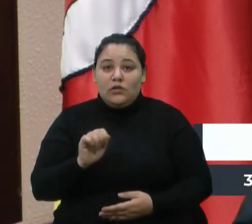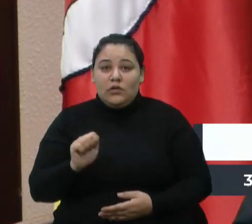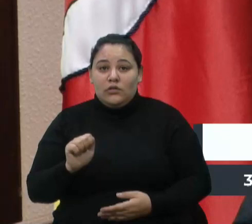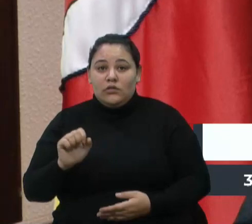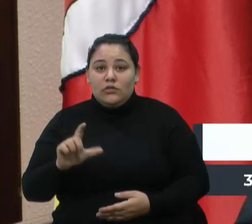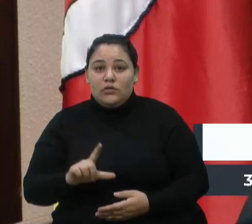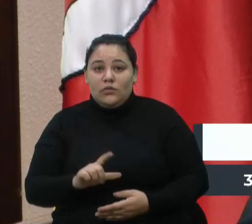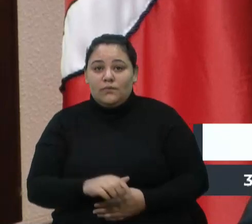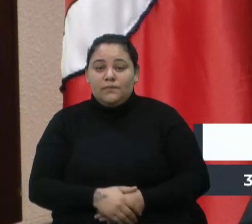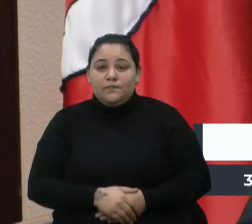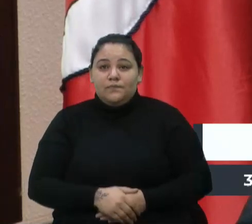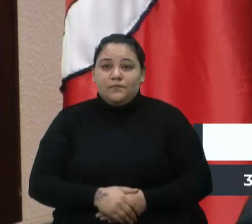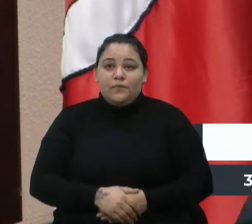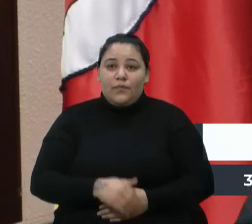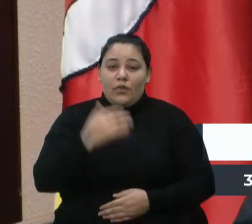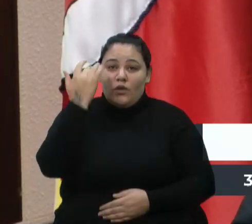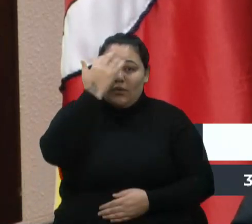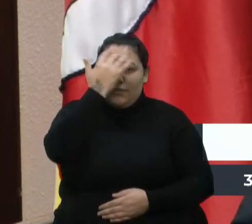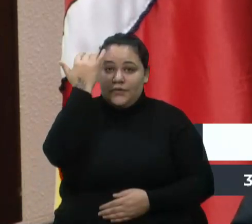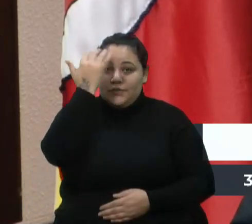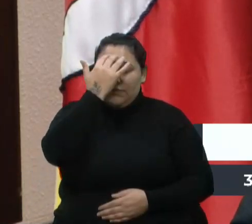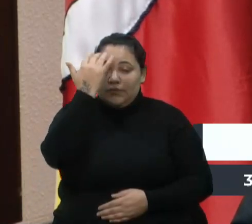O prefeito Adiló de Domênico